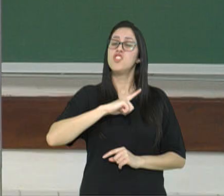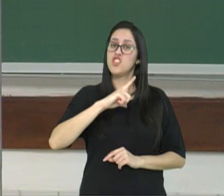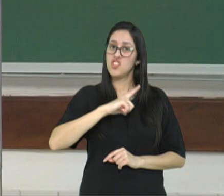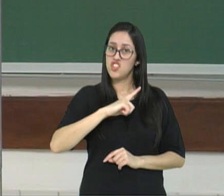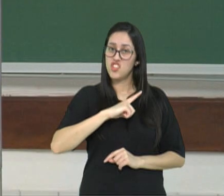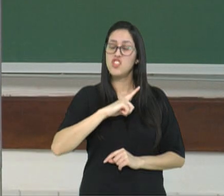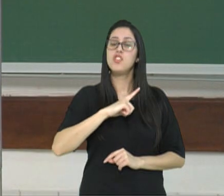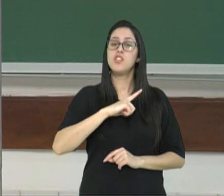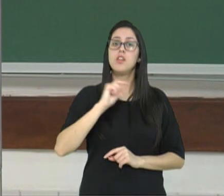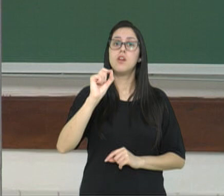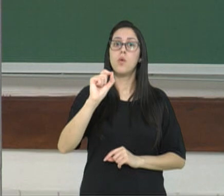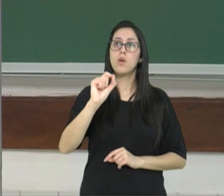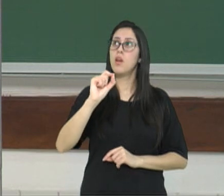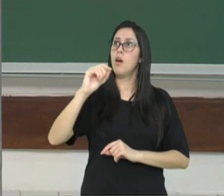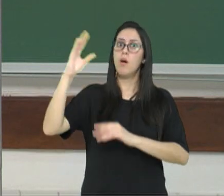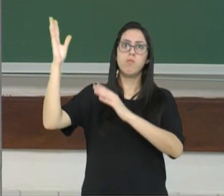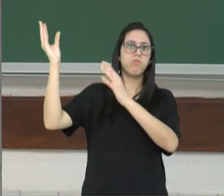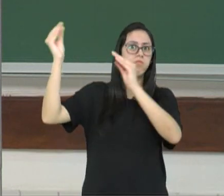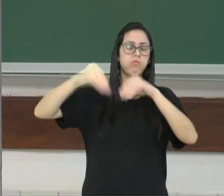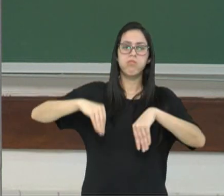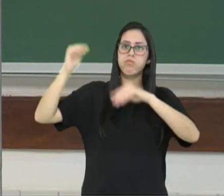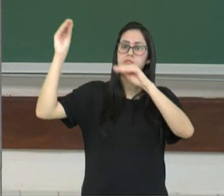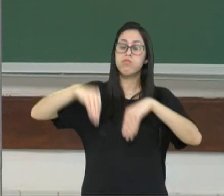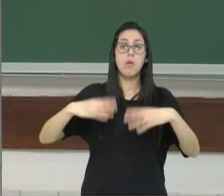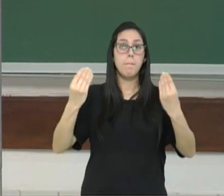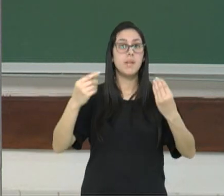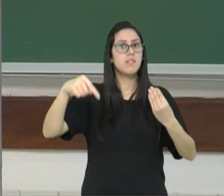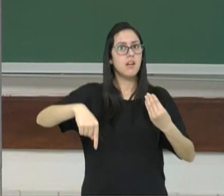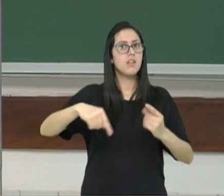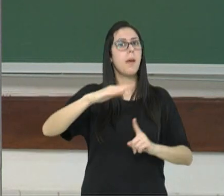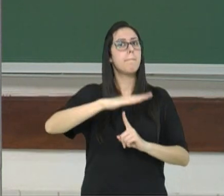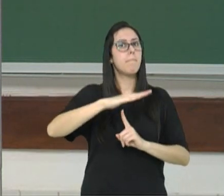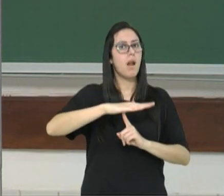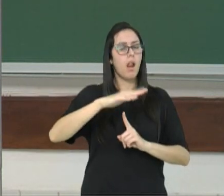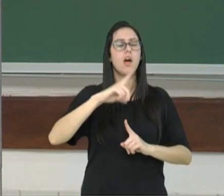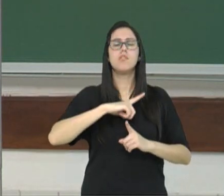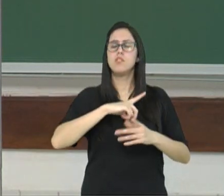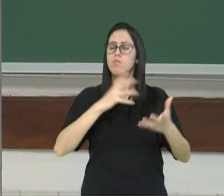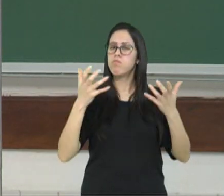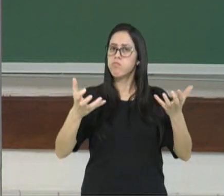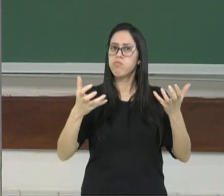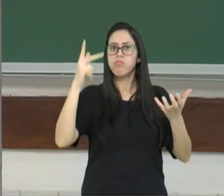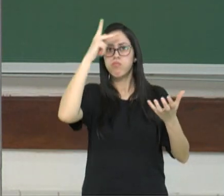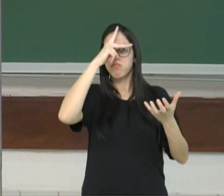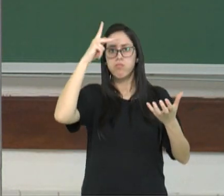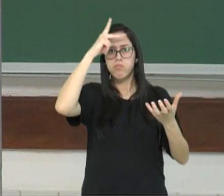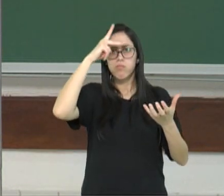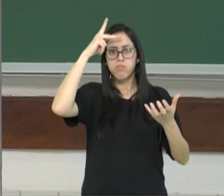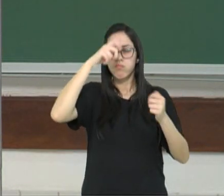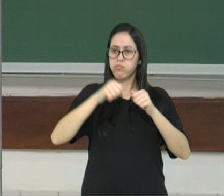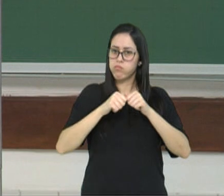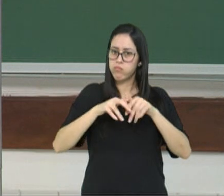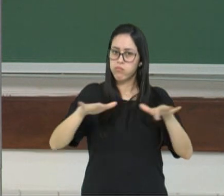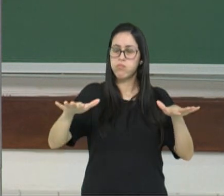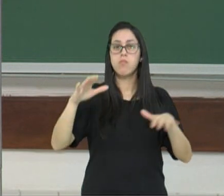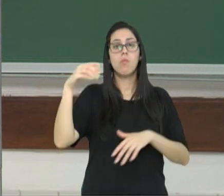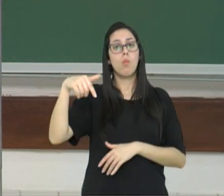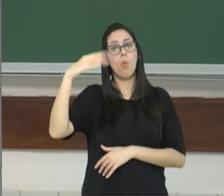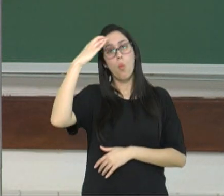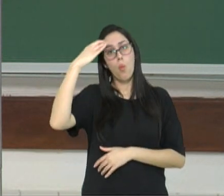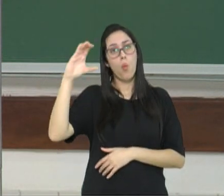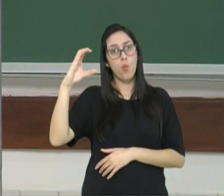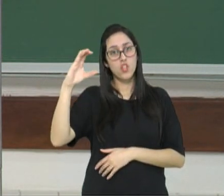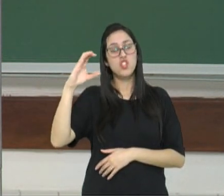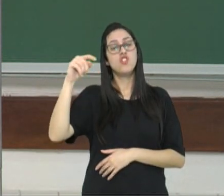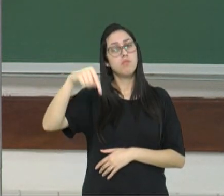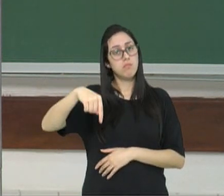população polonesa que imigrou para o Brasil durante o Segundo Reinado. E eles vieram ocupar muito a região também ao redor de Curitiba, da